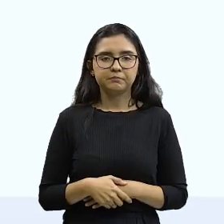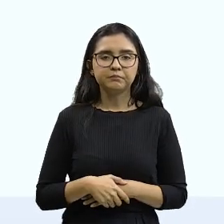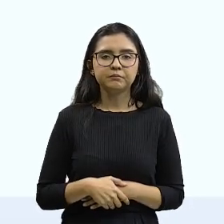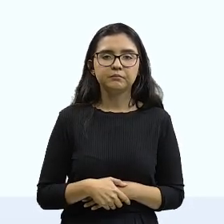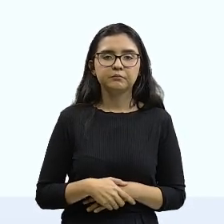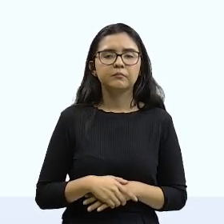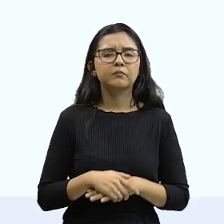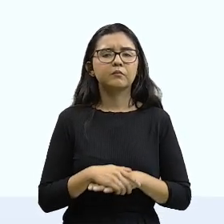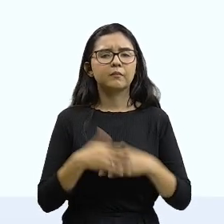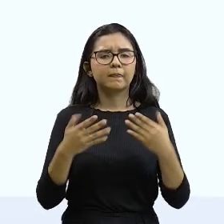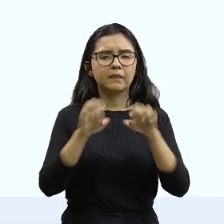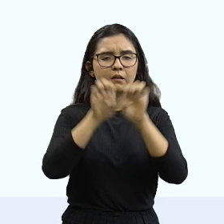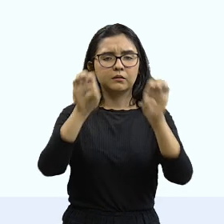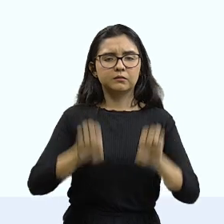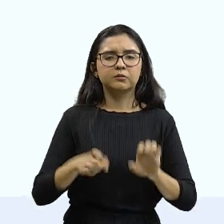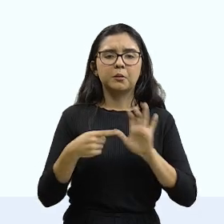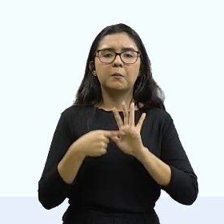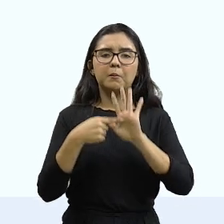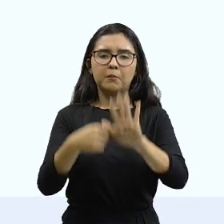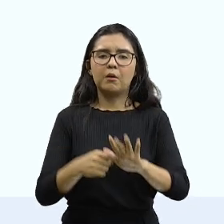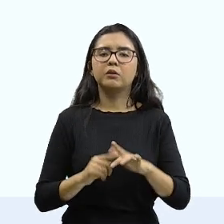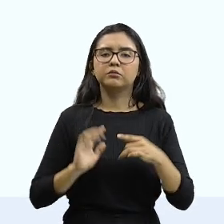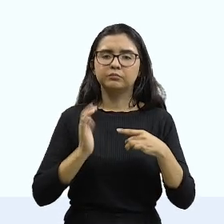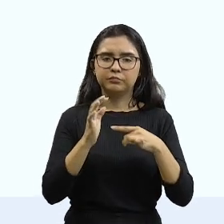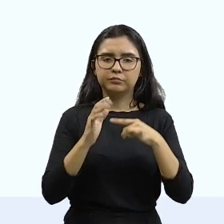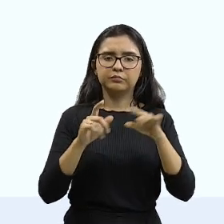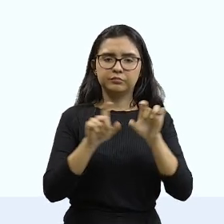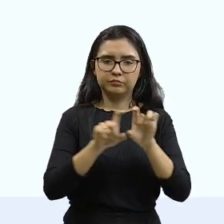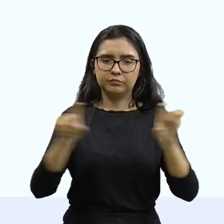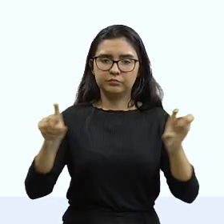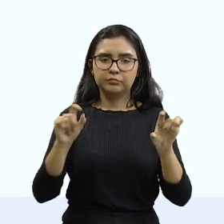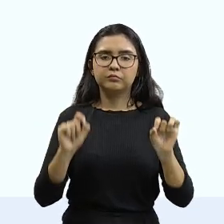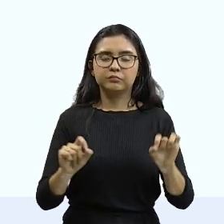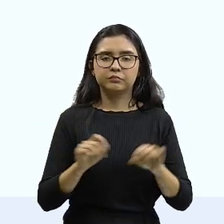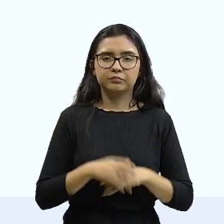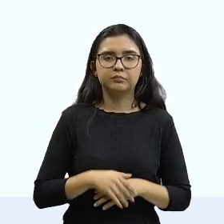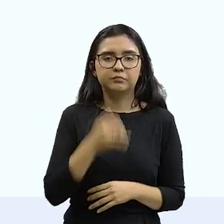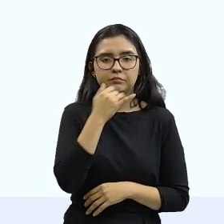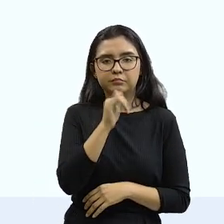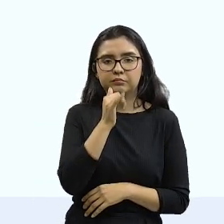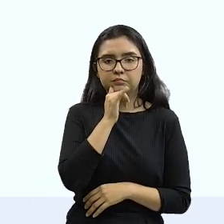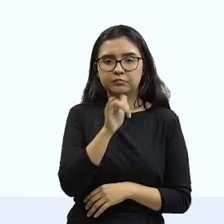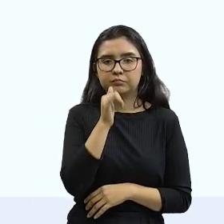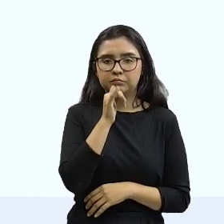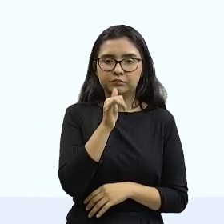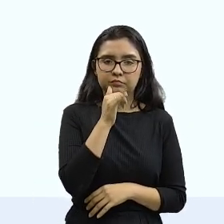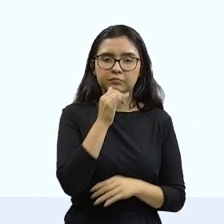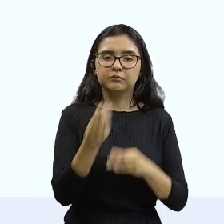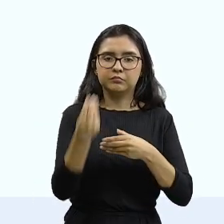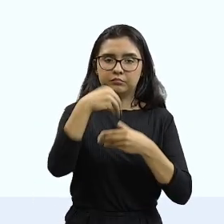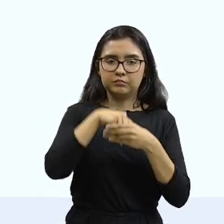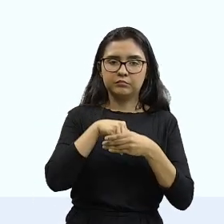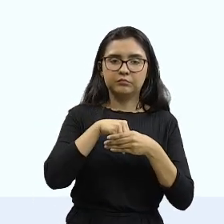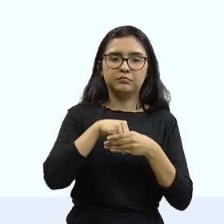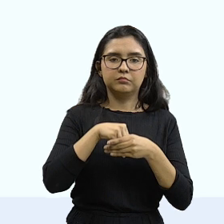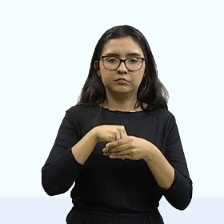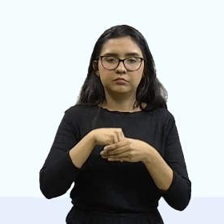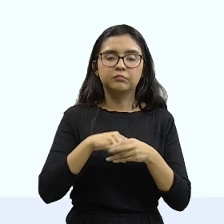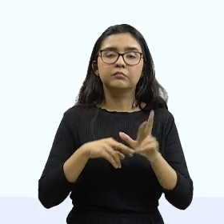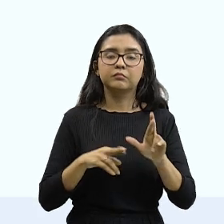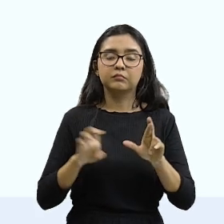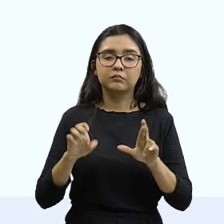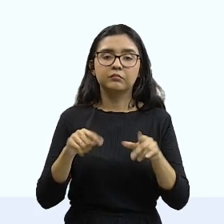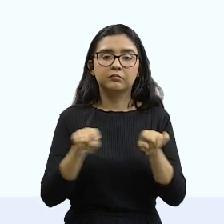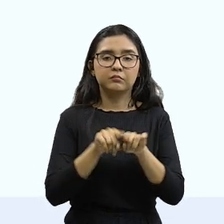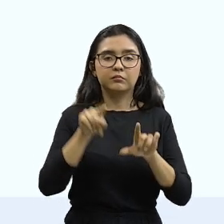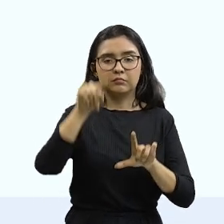esquema mostra um gerador real de força eletromotriz E com resistência interna Rzinho, e o